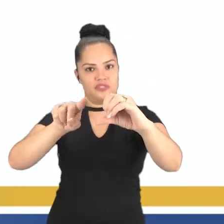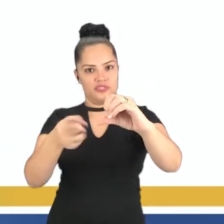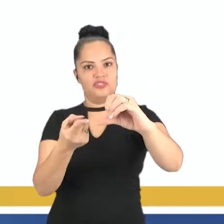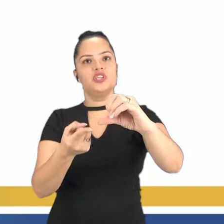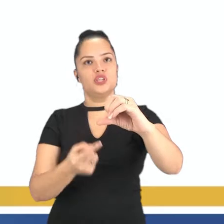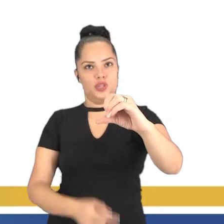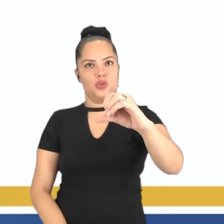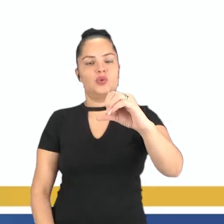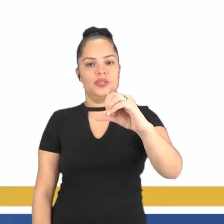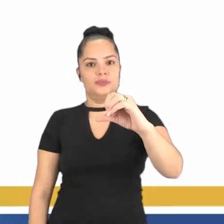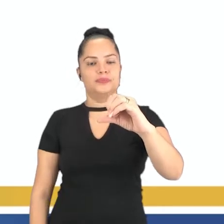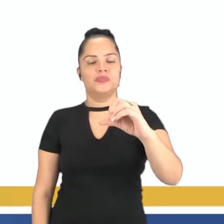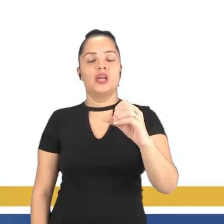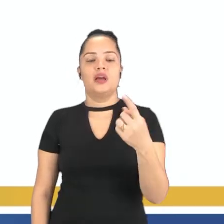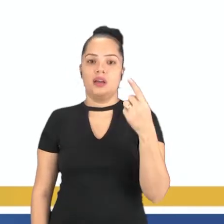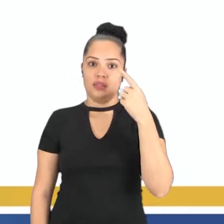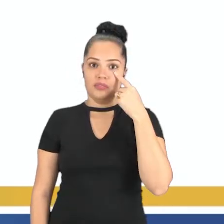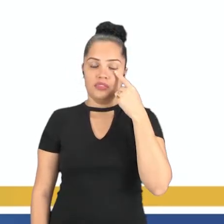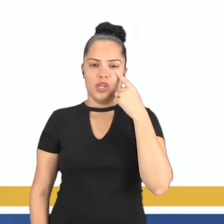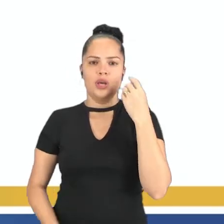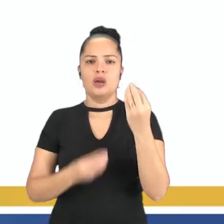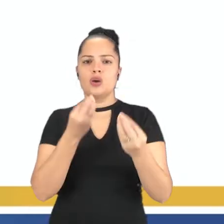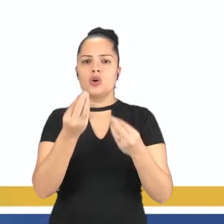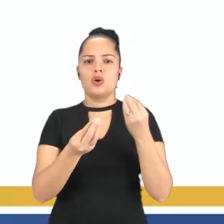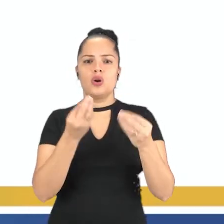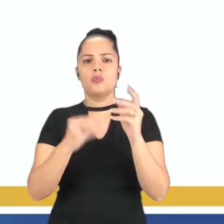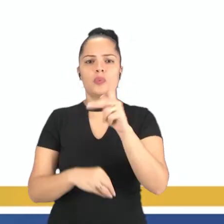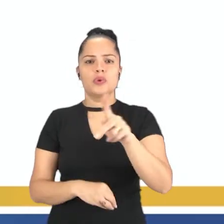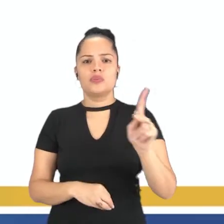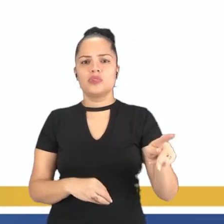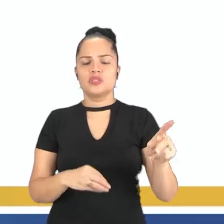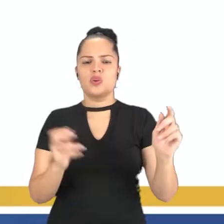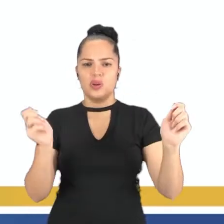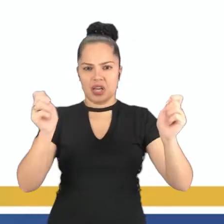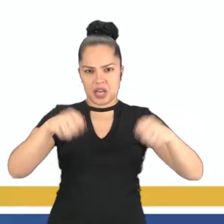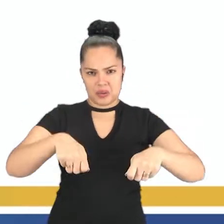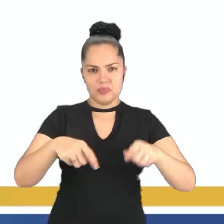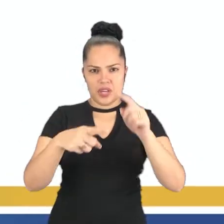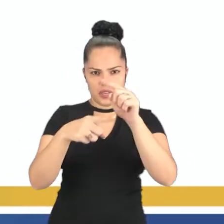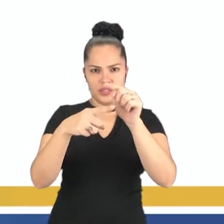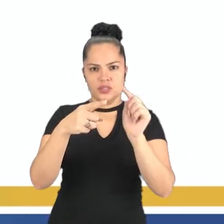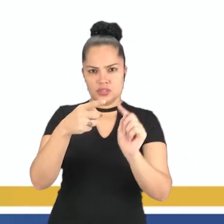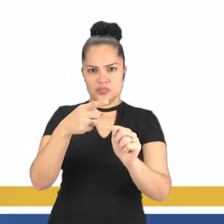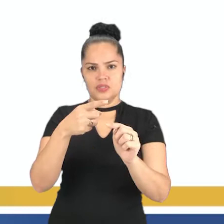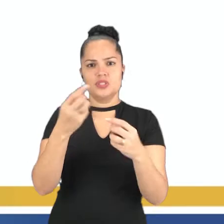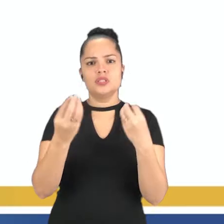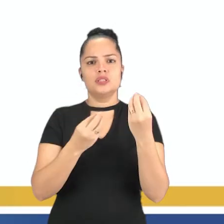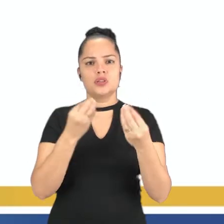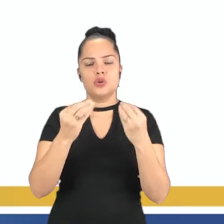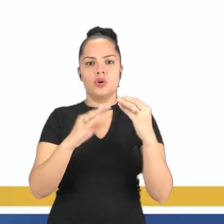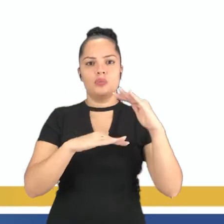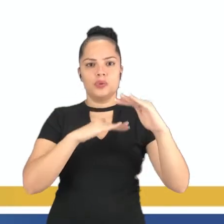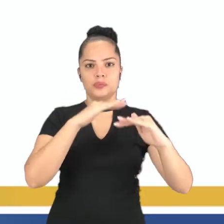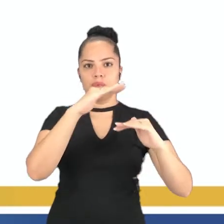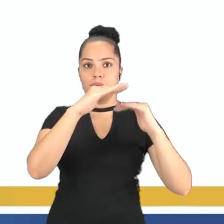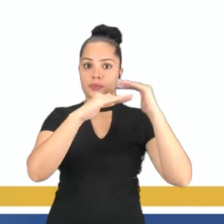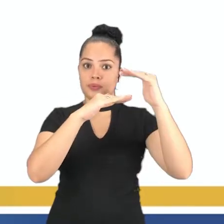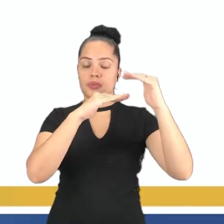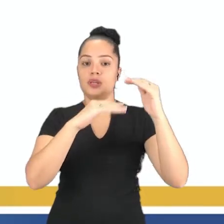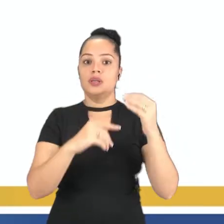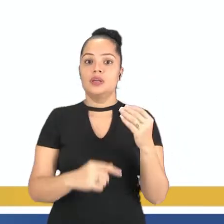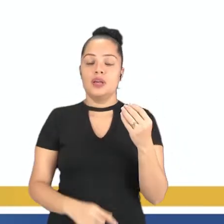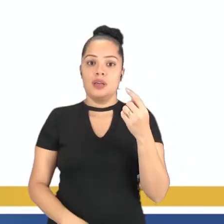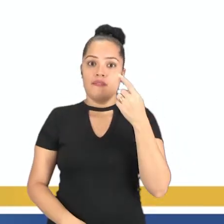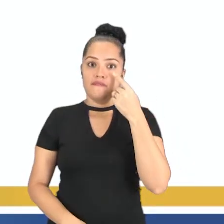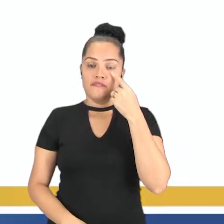tem uma casa decimal. Então, professor, como é que a gente vai fazer essa divisão? Então, o processo é o seguinte. Nós